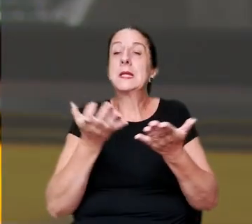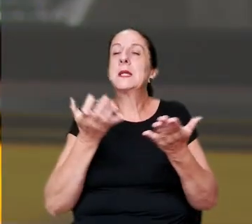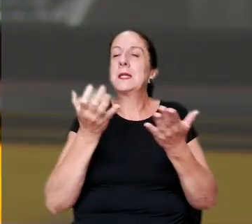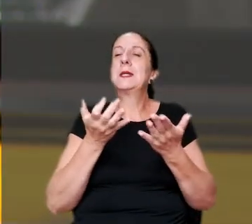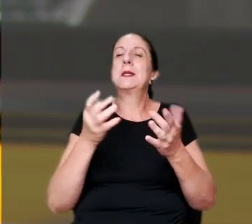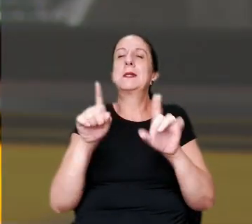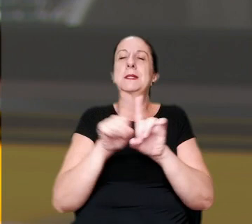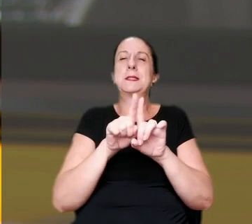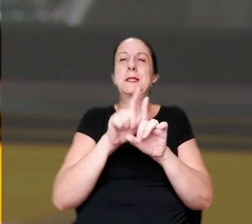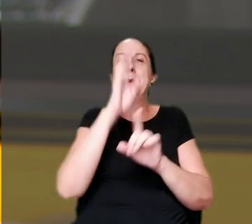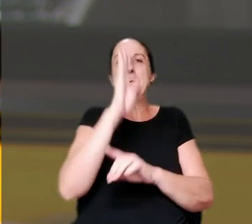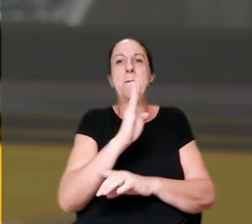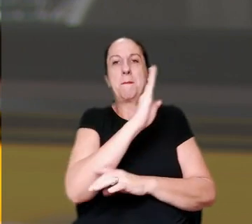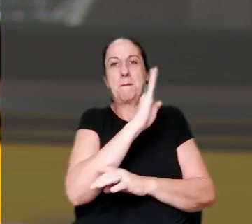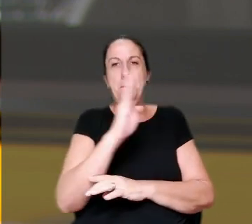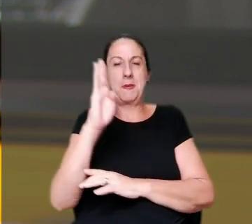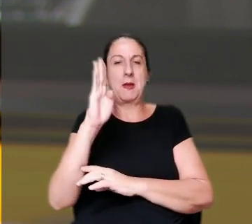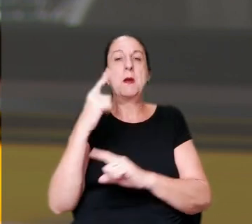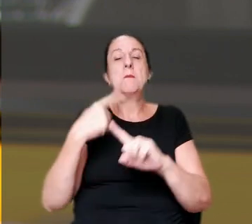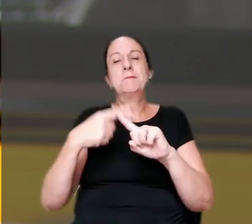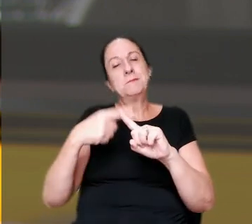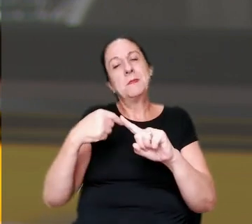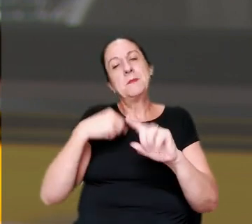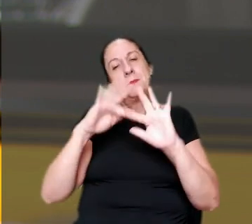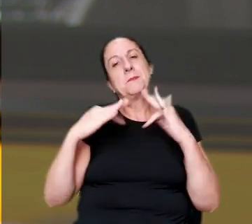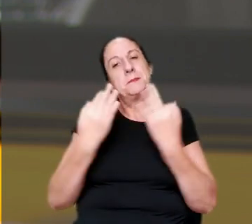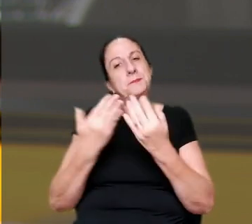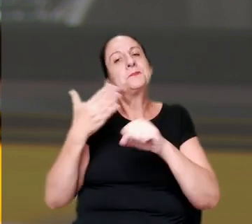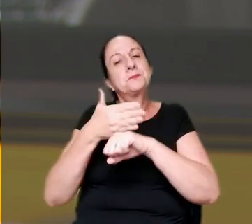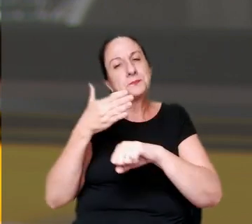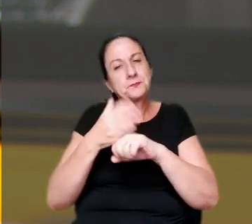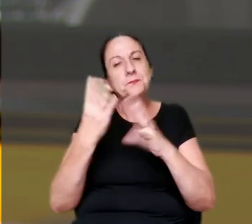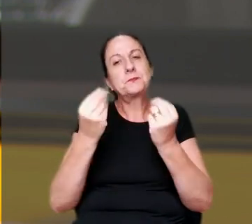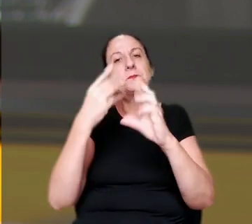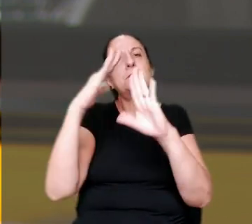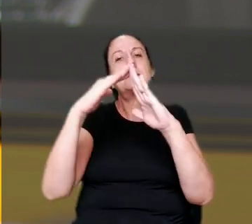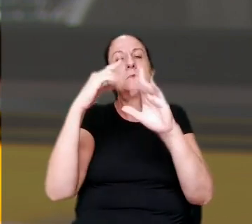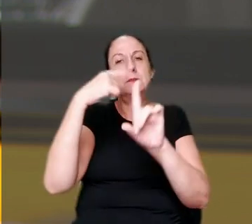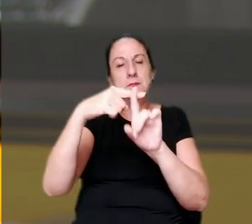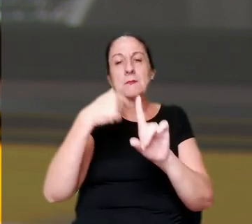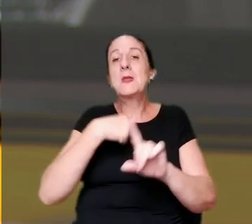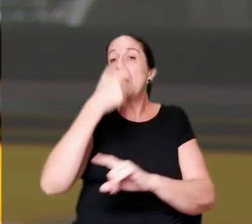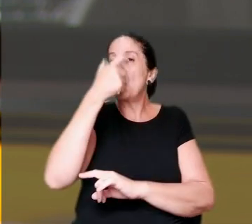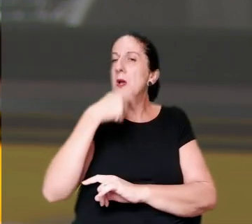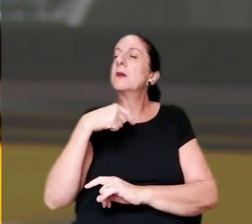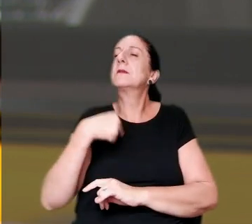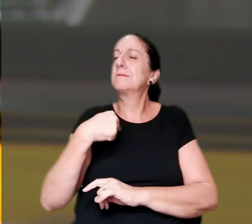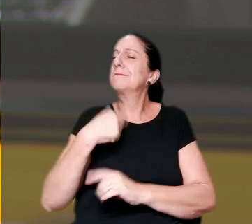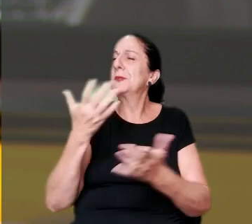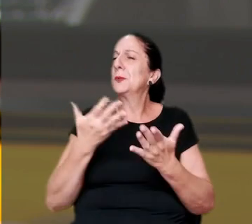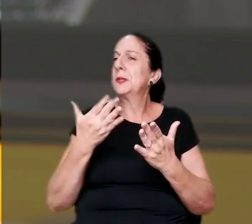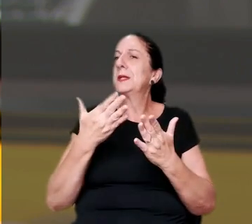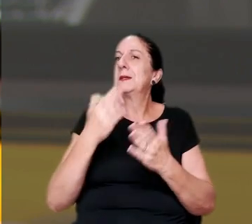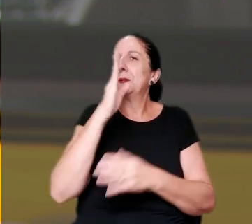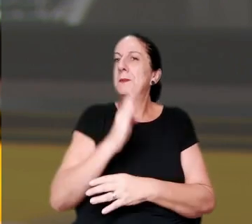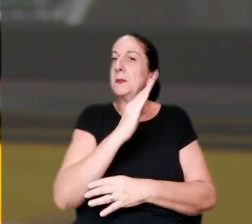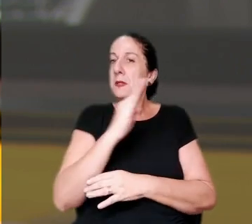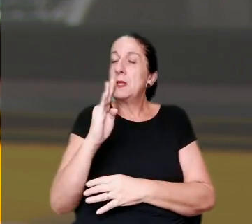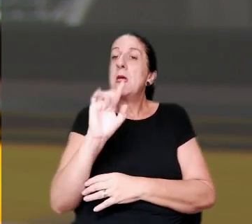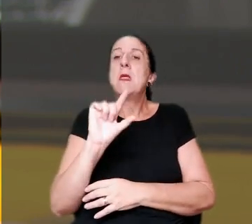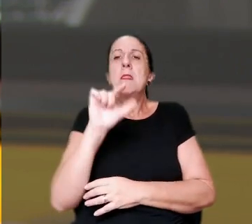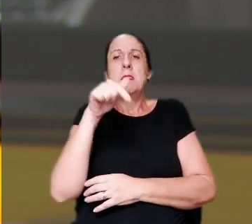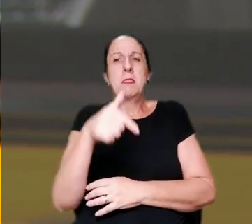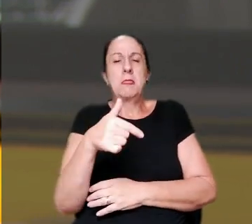em ser padre, que a minha família frequentava muito a igreja e eu achava que eu dava para aquele